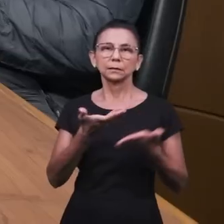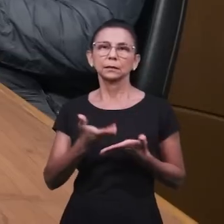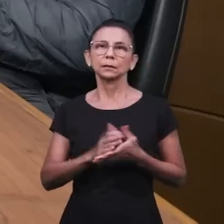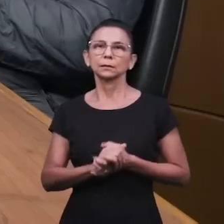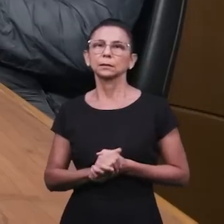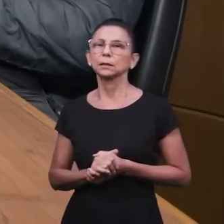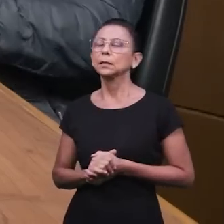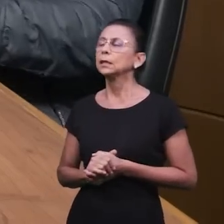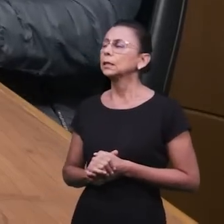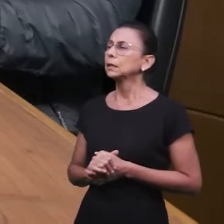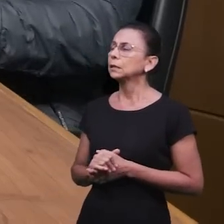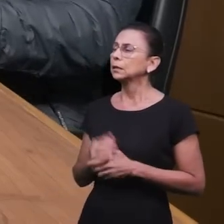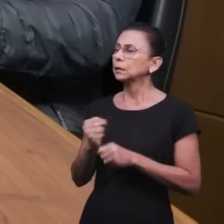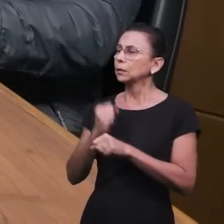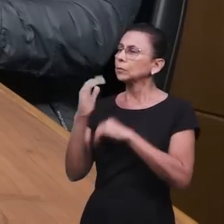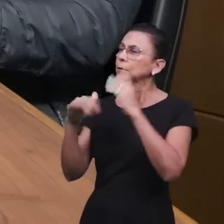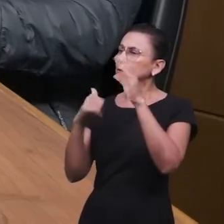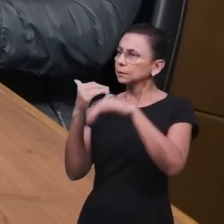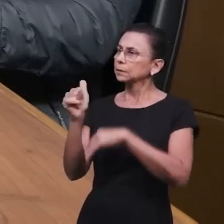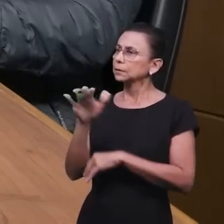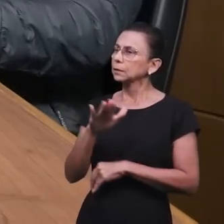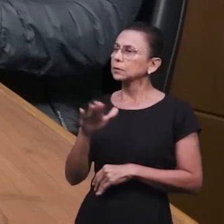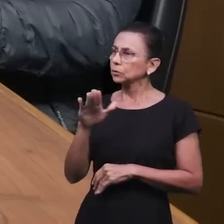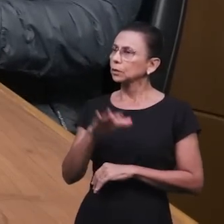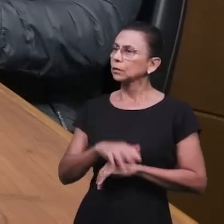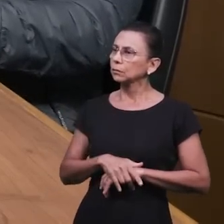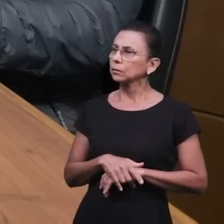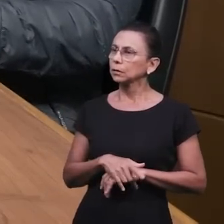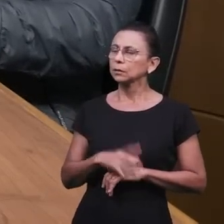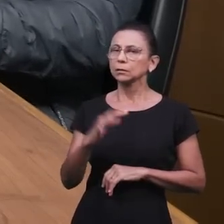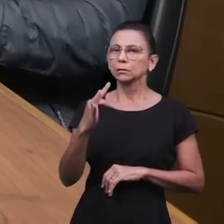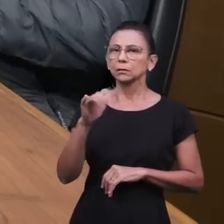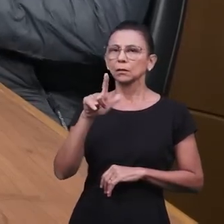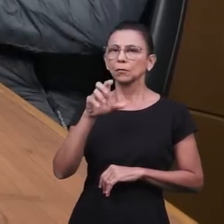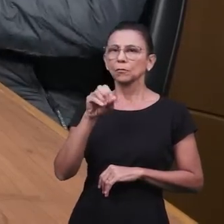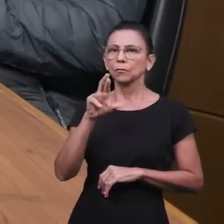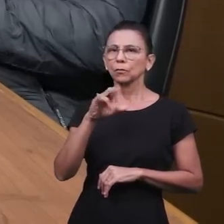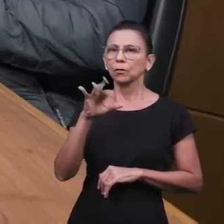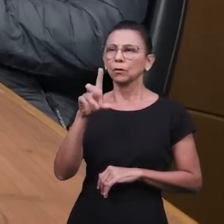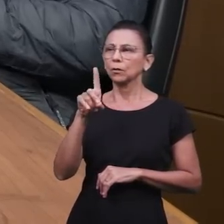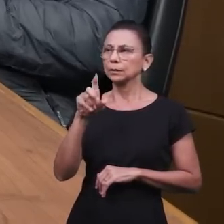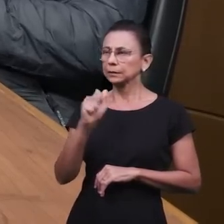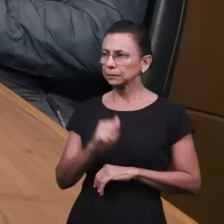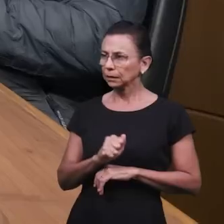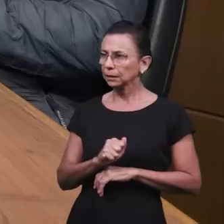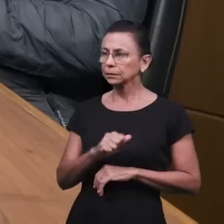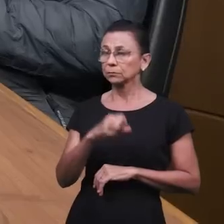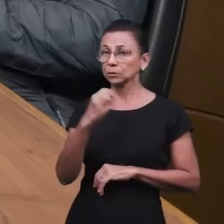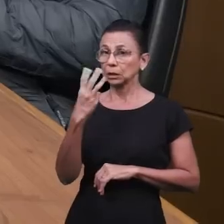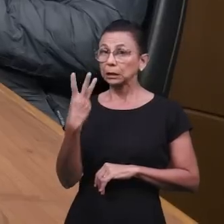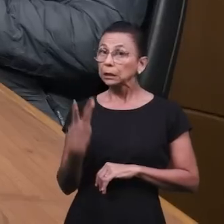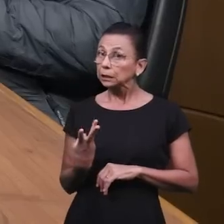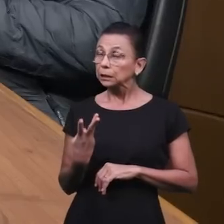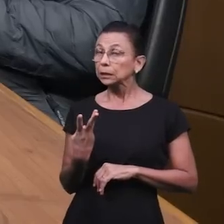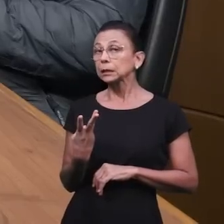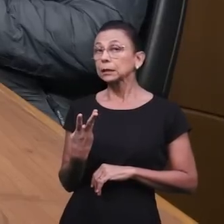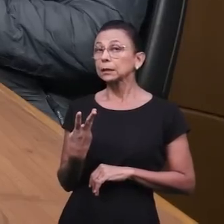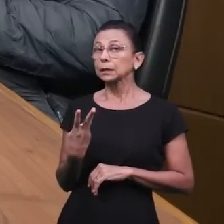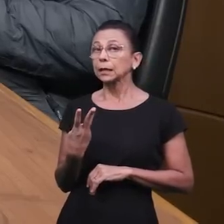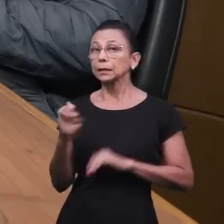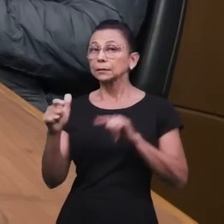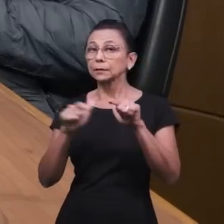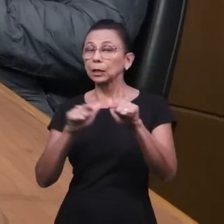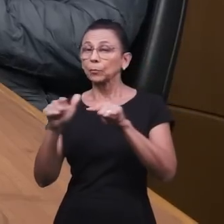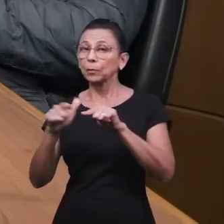Foi uma bênção. E a obra tem crescido ali na região da Flórida? Sim, graças a Deus, o Senhor tem abençoado muito. Nós estamos com 3 trabalhos novos lá